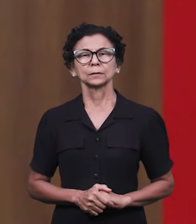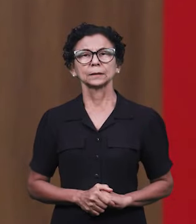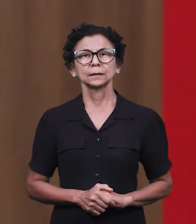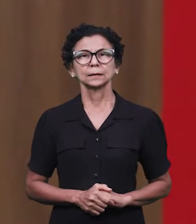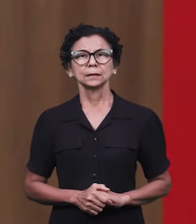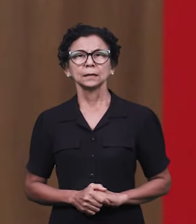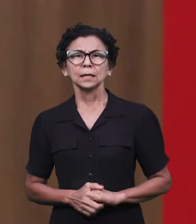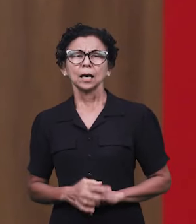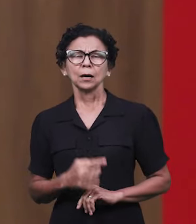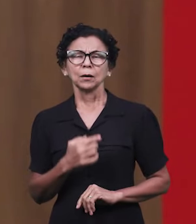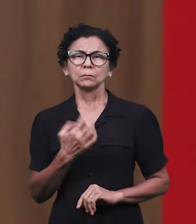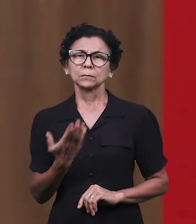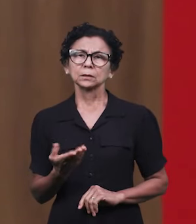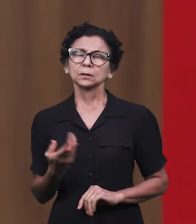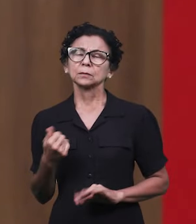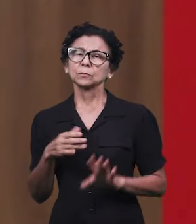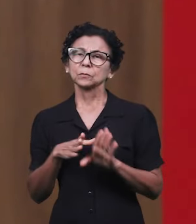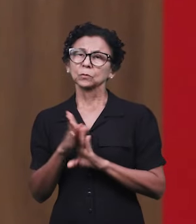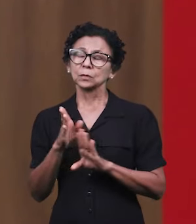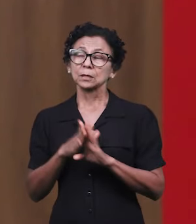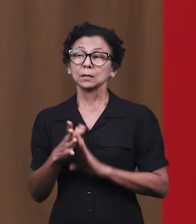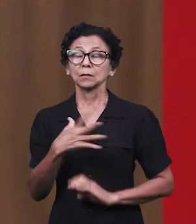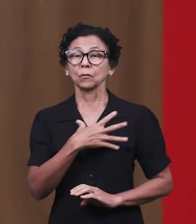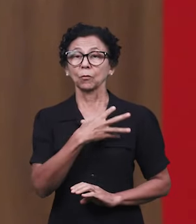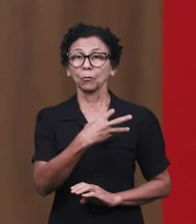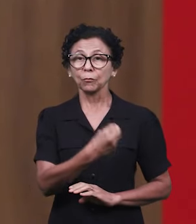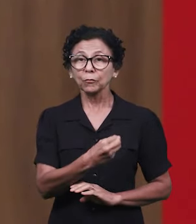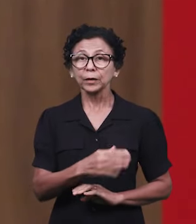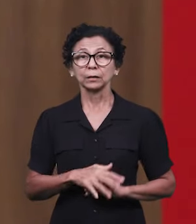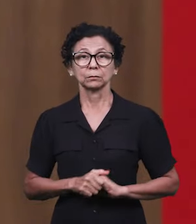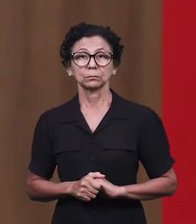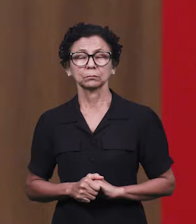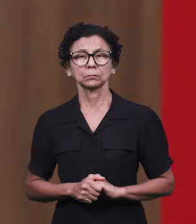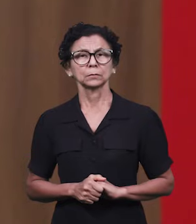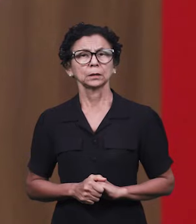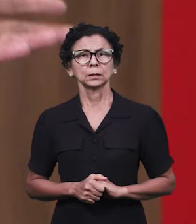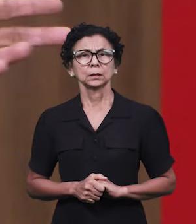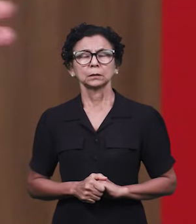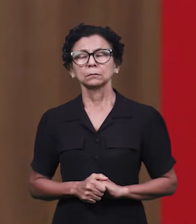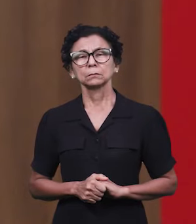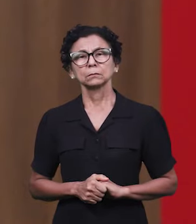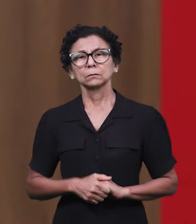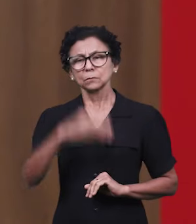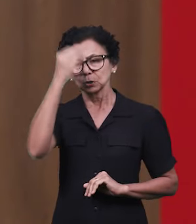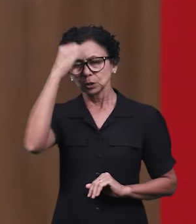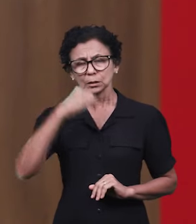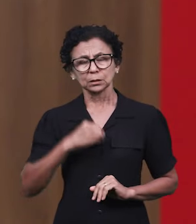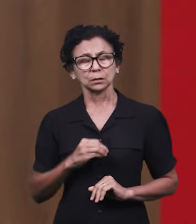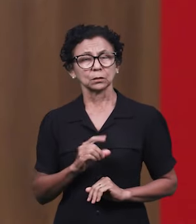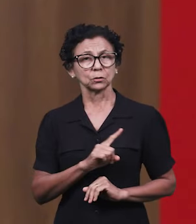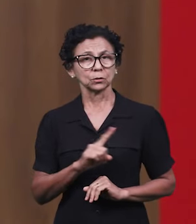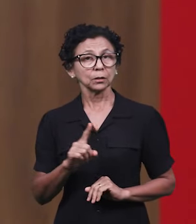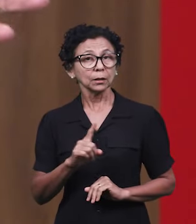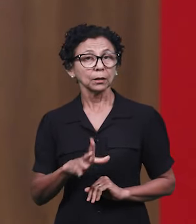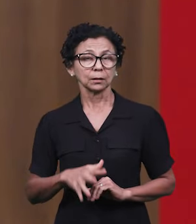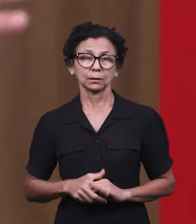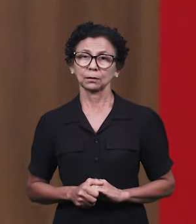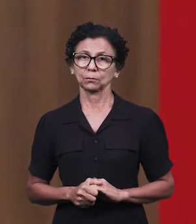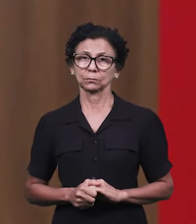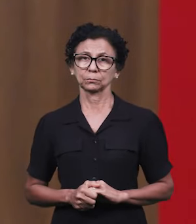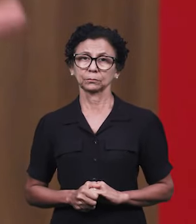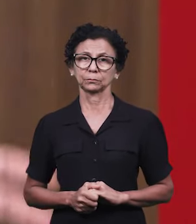incapacidades e inabilidades, mas que ele confiasse no Senhor, porque o Senhor não faz nada com defeito, ele não é um projeto que o Senhor fez